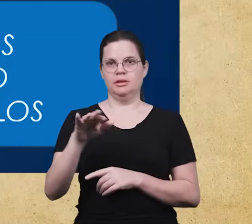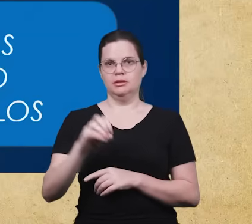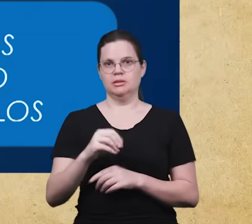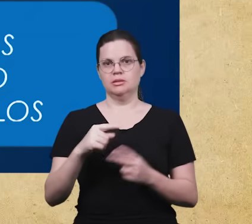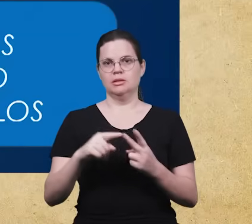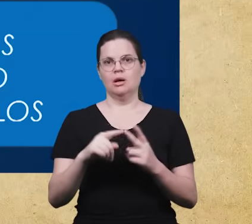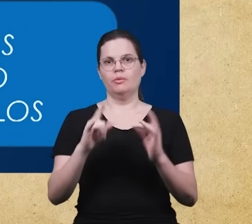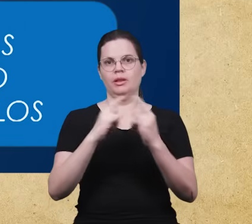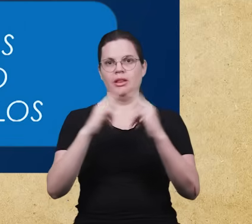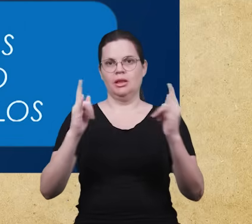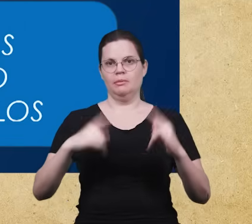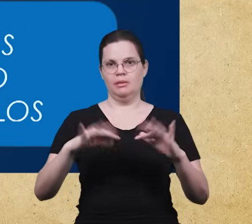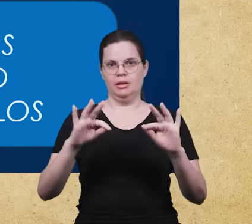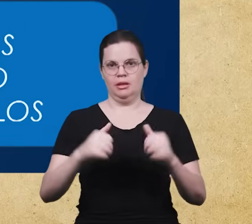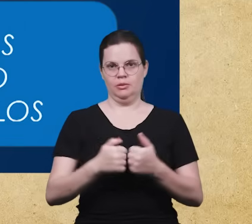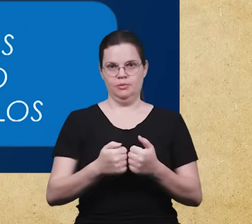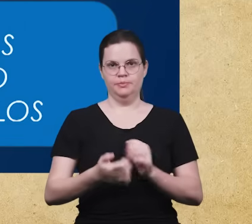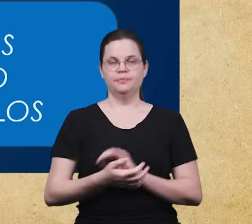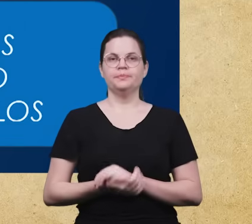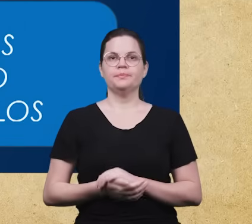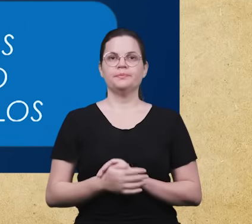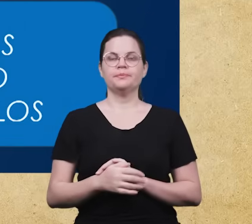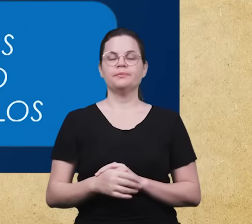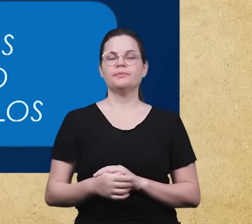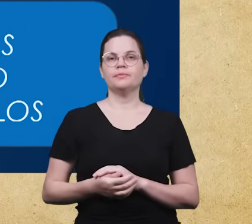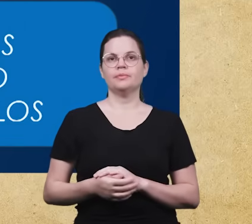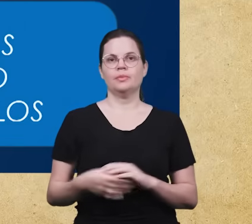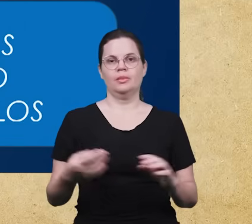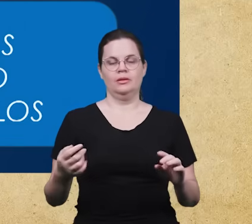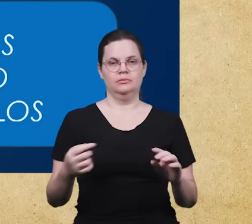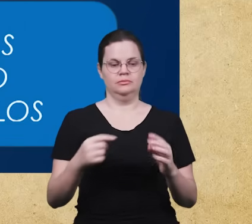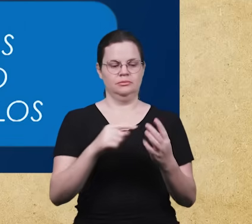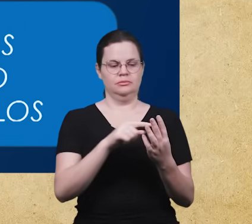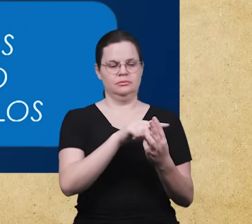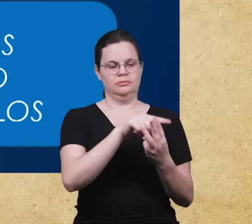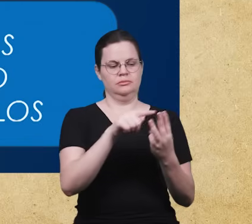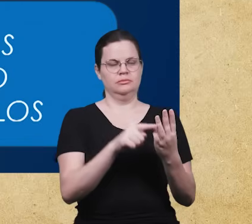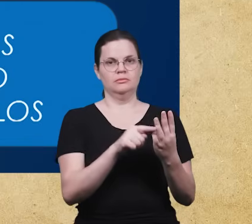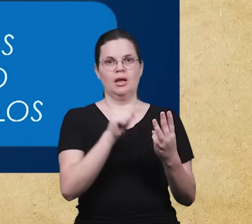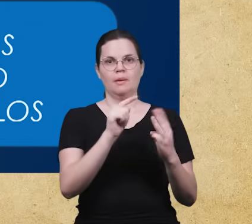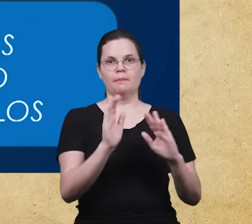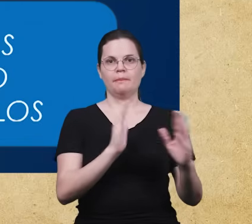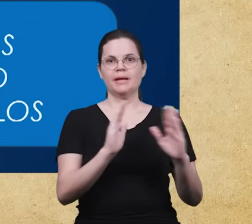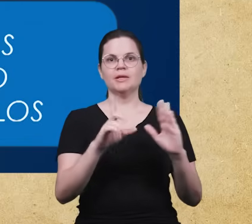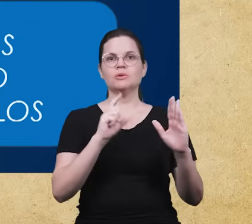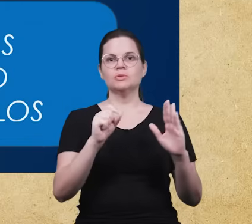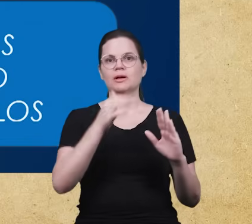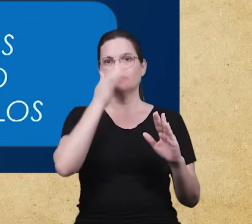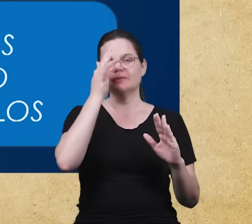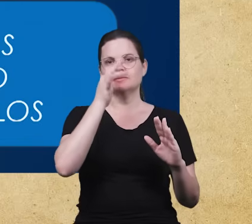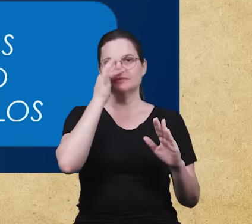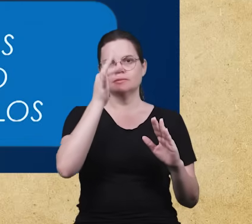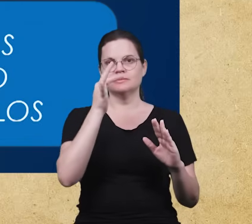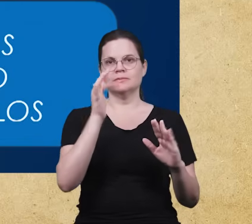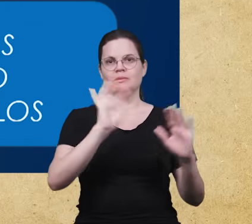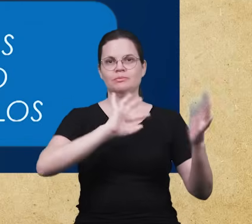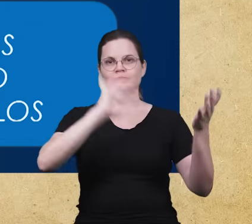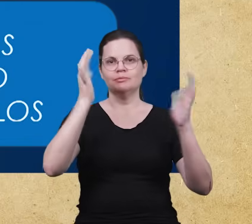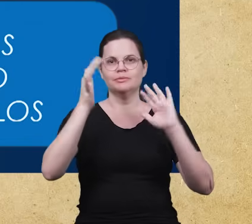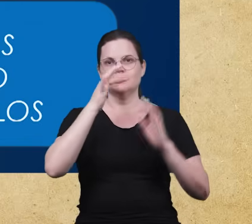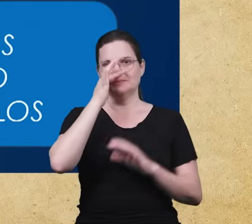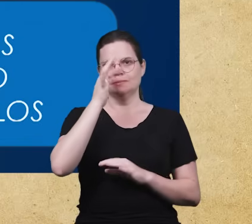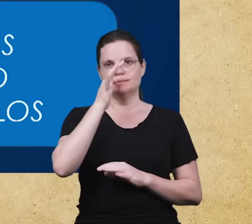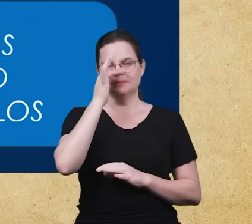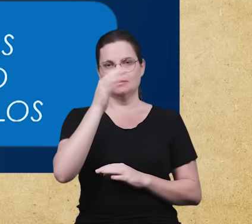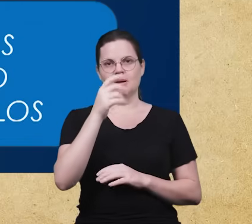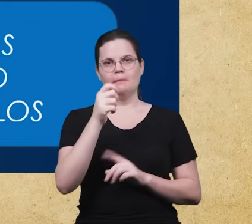e tabernáculos. As primeiras festas eram chamadas as festas da primavera. Elas ocorriam entre o primeiro e o terceiro